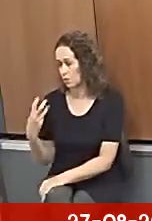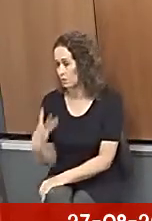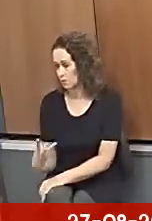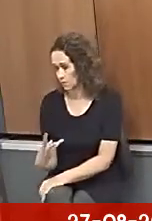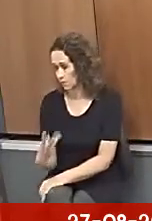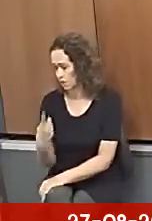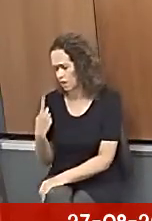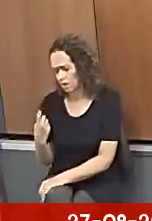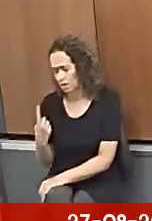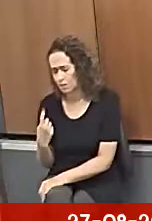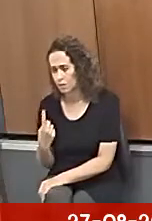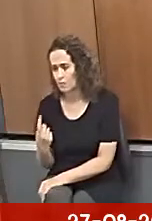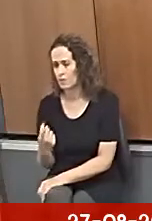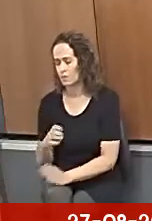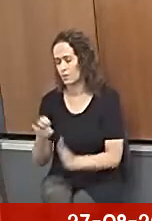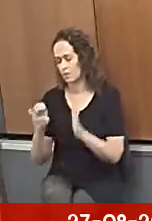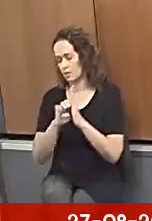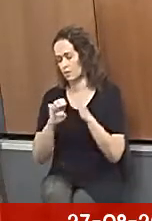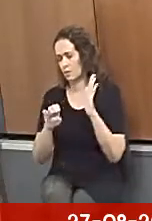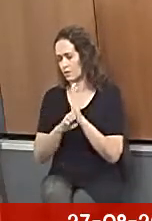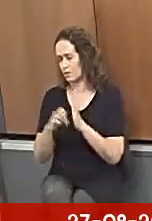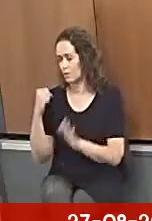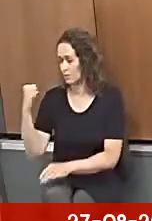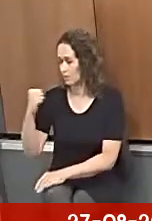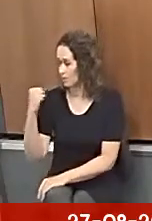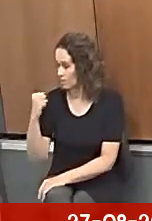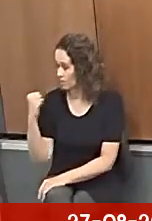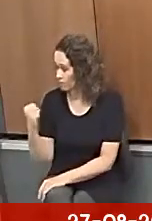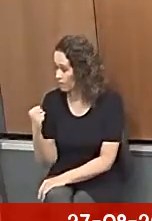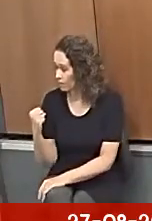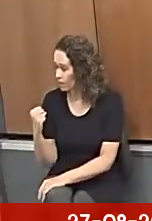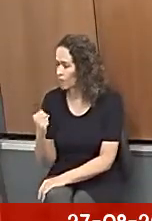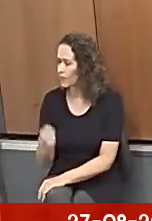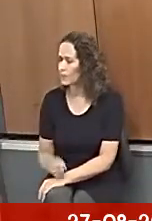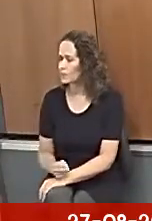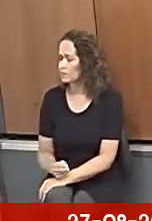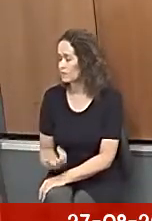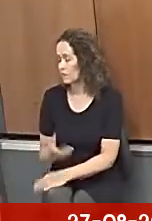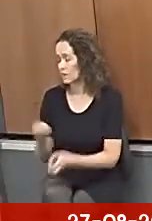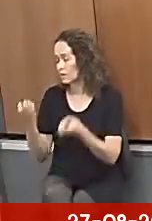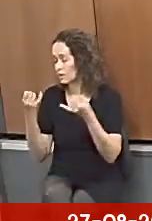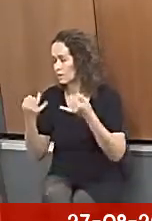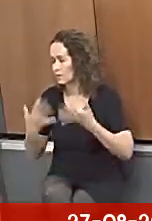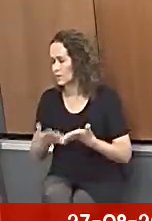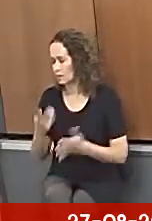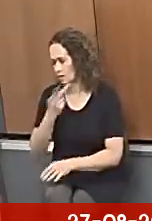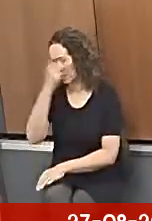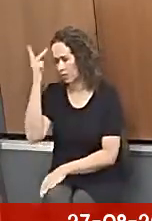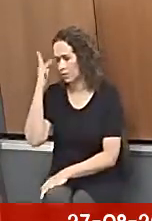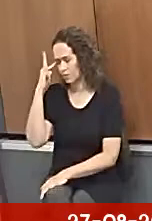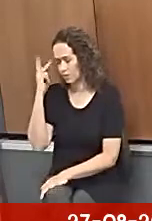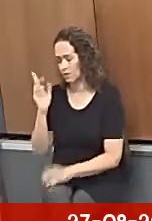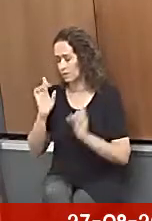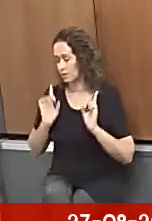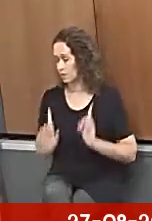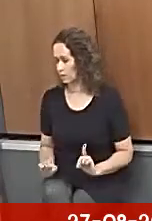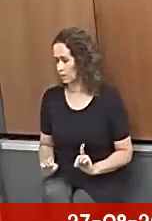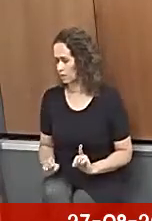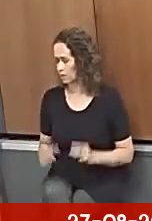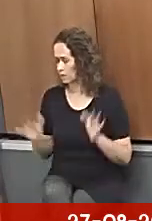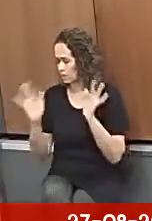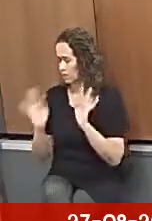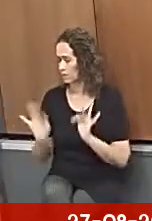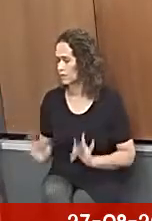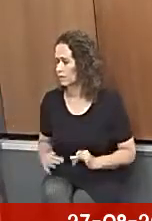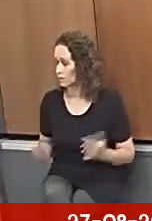artigo do estatuto do torcedor que faz menção à pessoa com deficiência e para a felicidade de hoje é exatamente